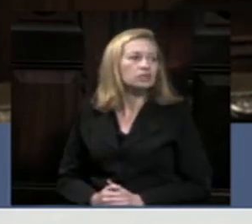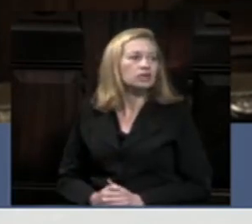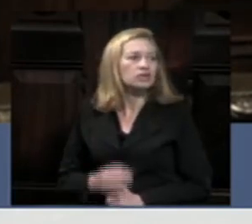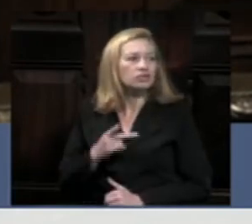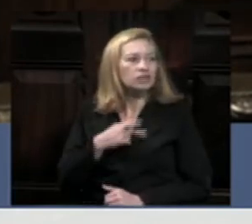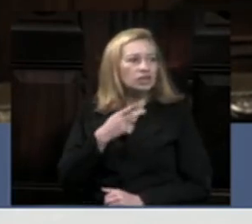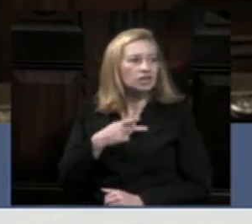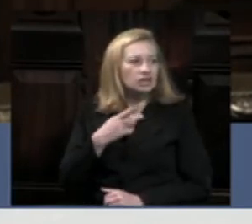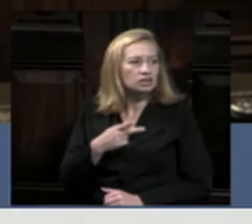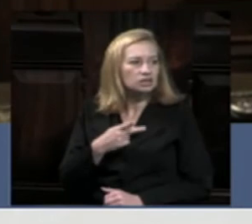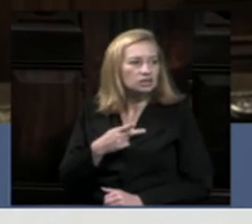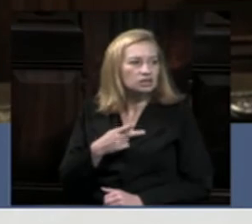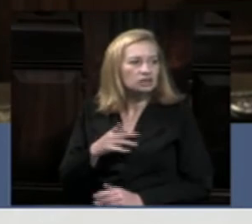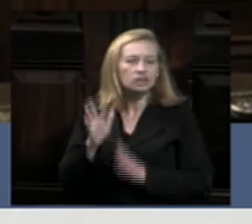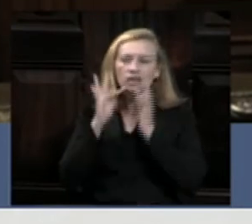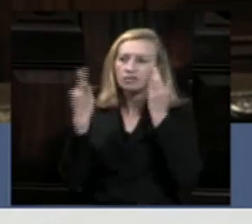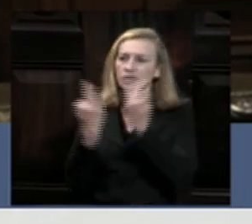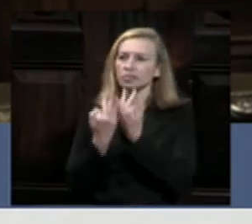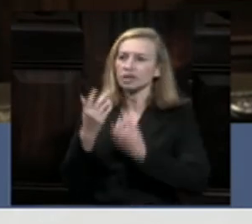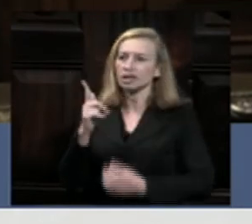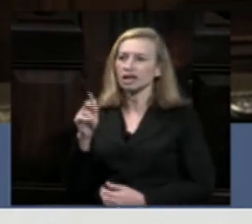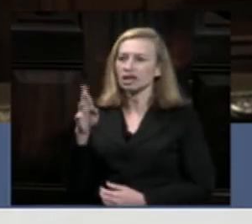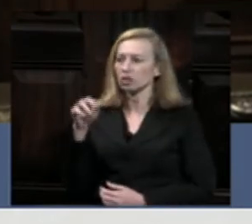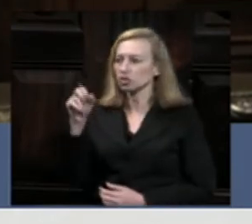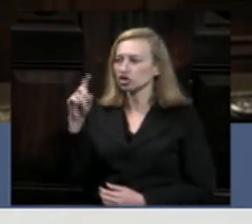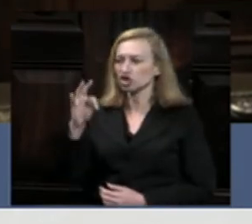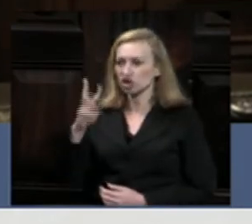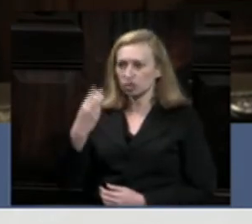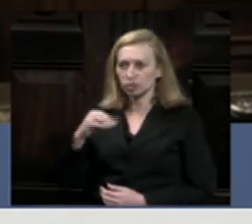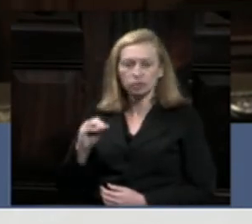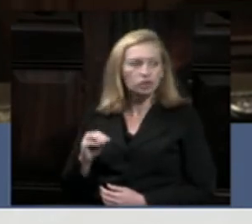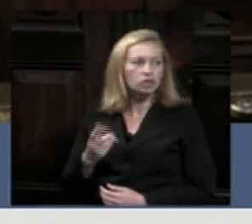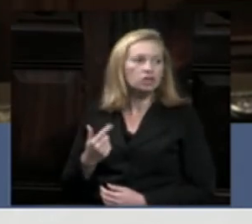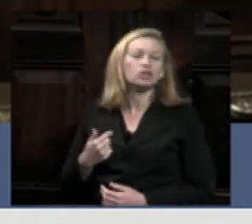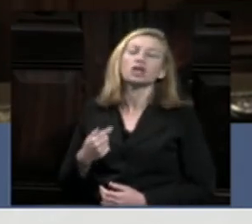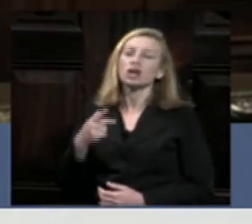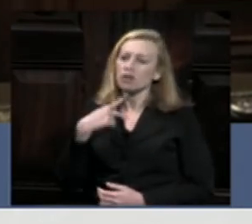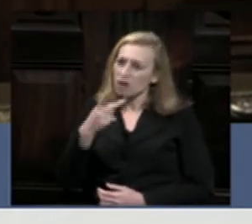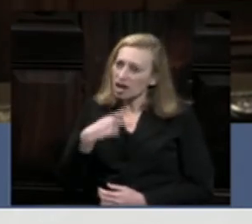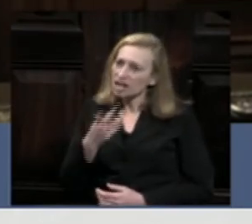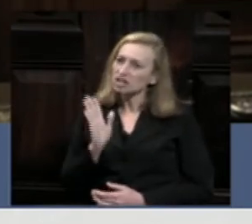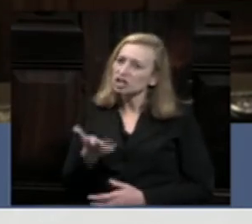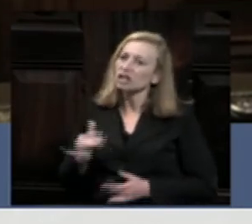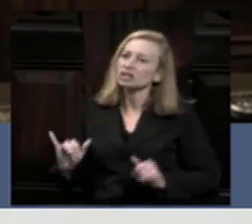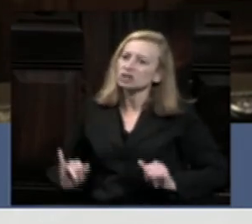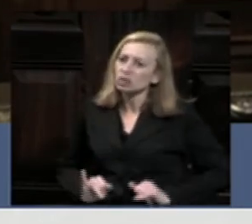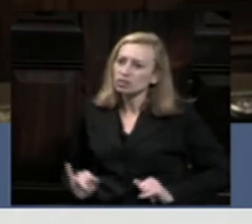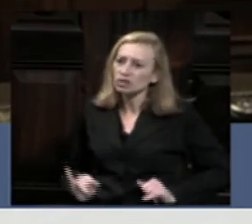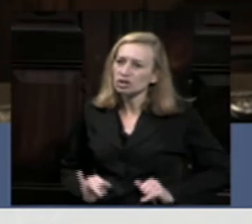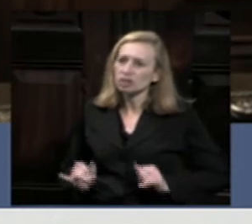solidarizar à família Garotinho, que, como eu disse, vem sofrendo durante esses anos uma